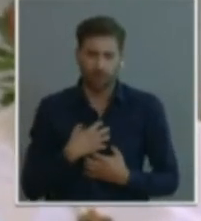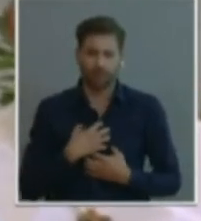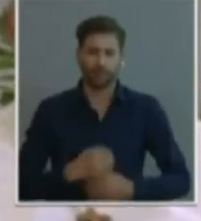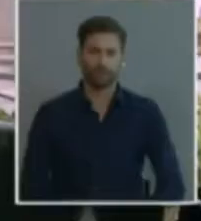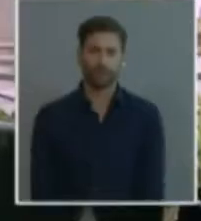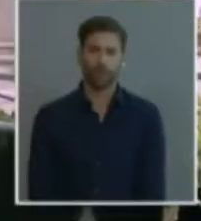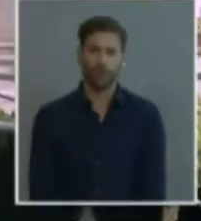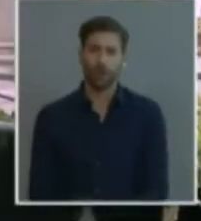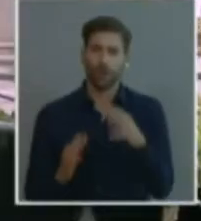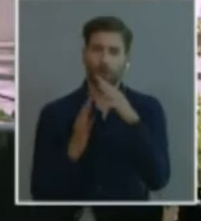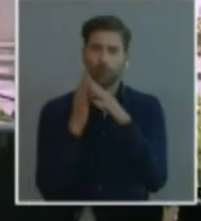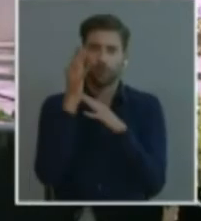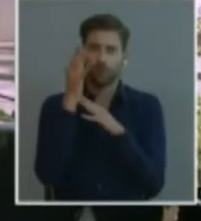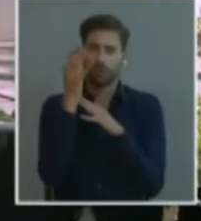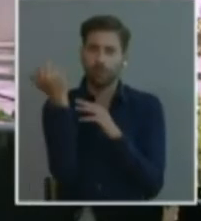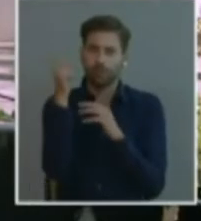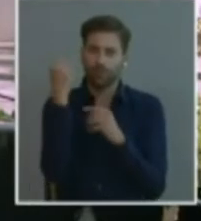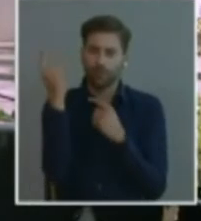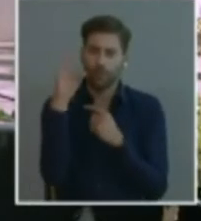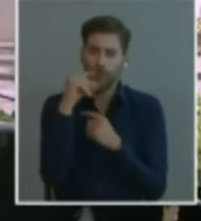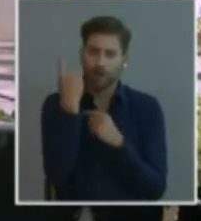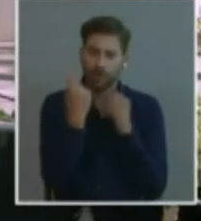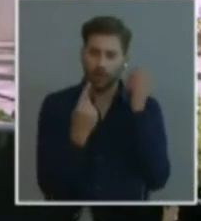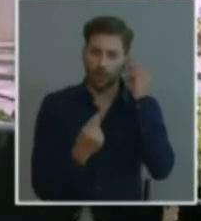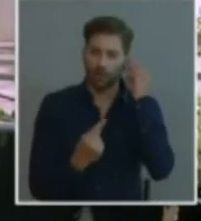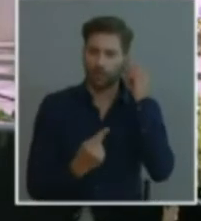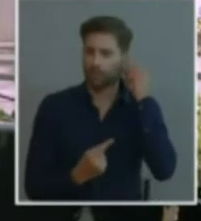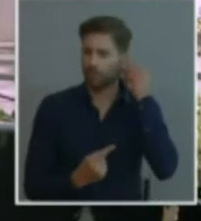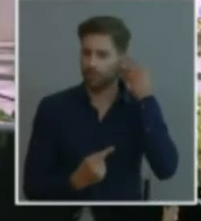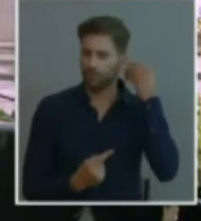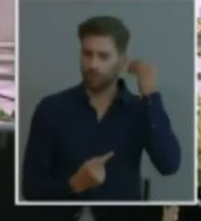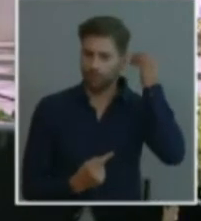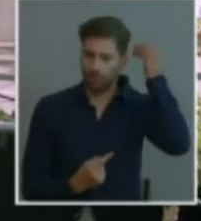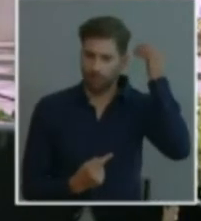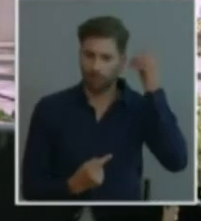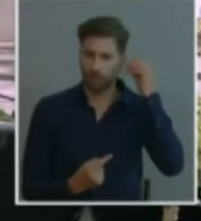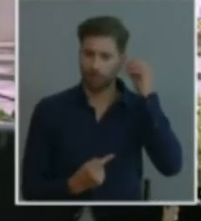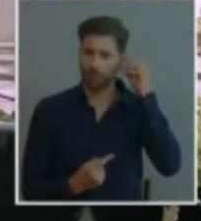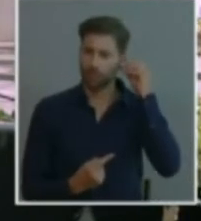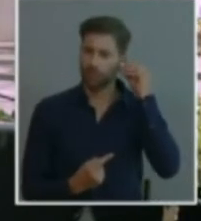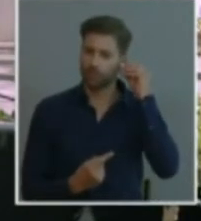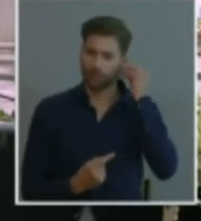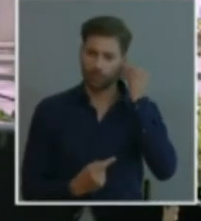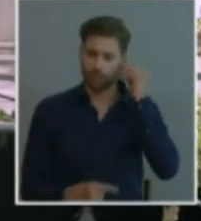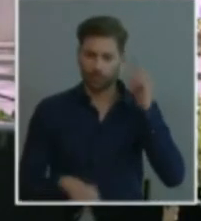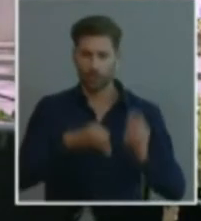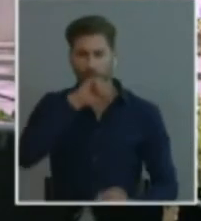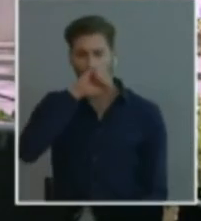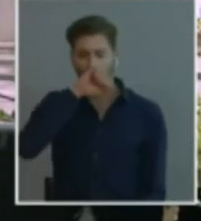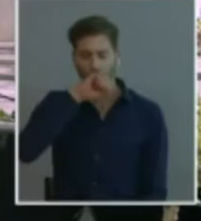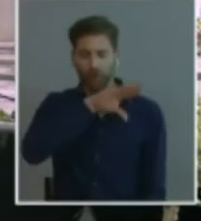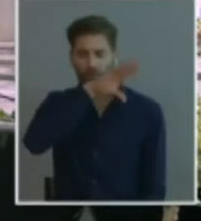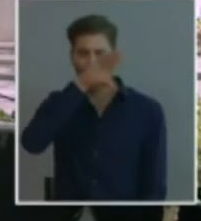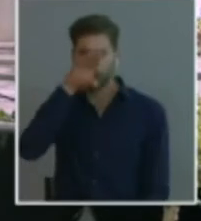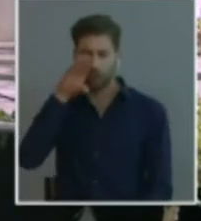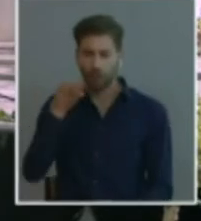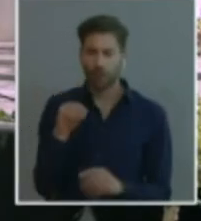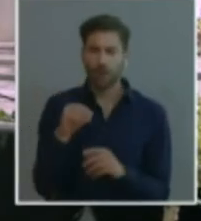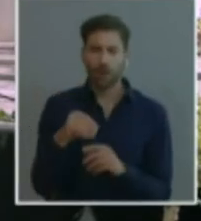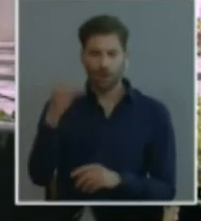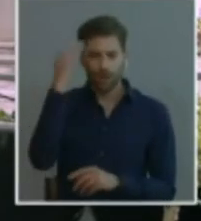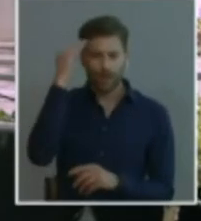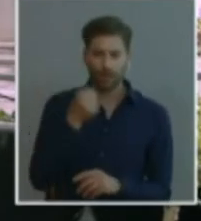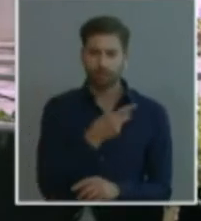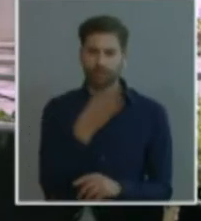apareceu no céu outro sinal, um enorme dragão cor de fogo, com 7 cabeças e 10